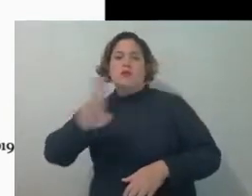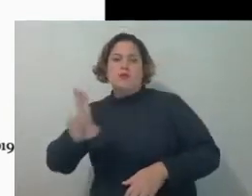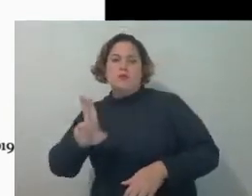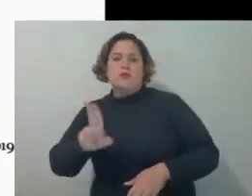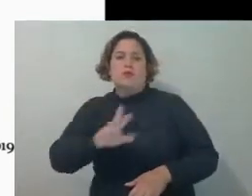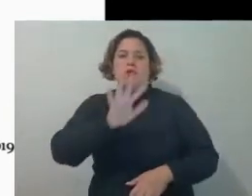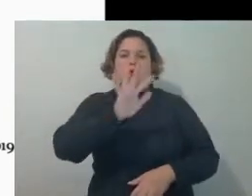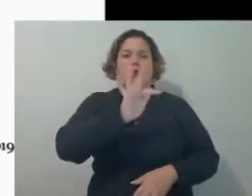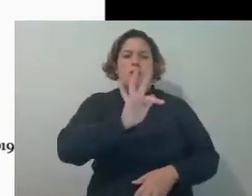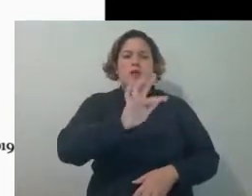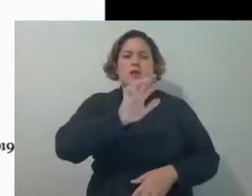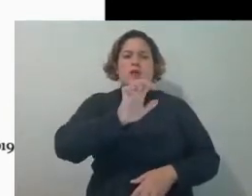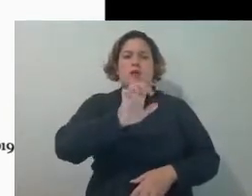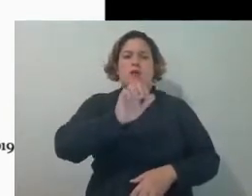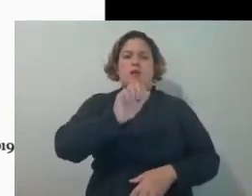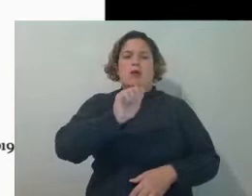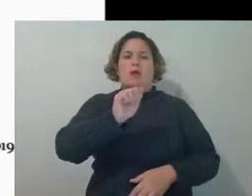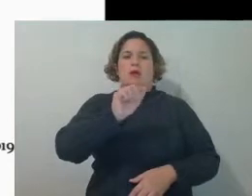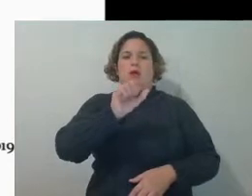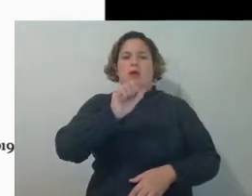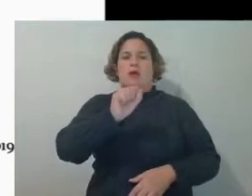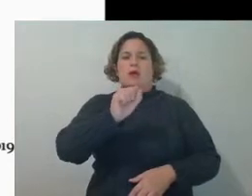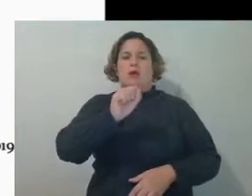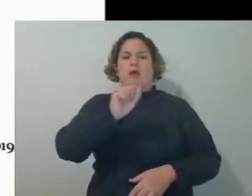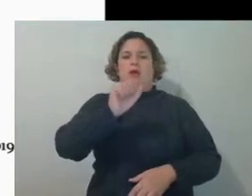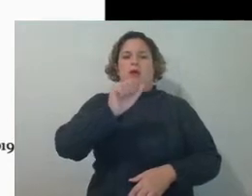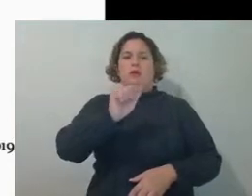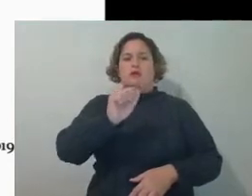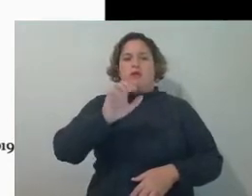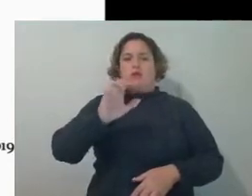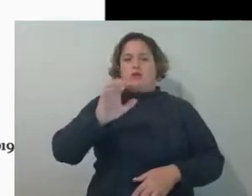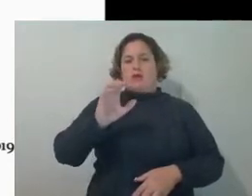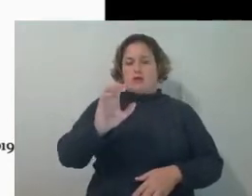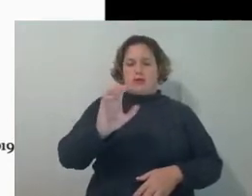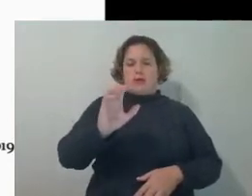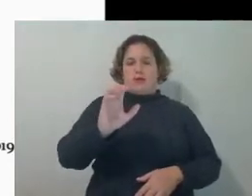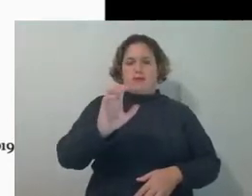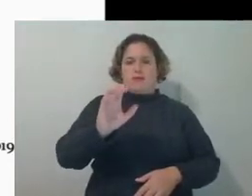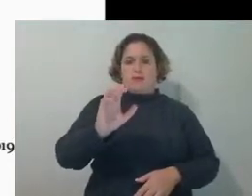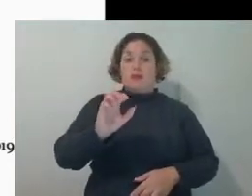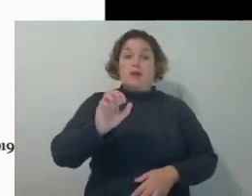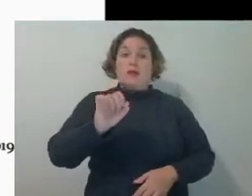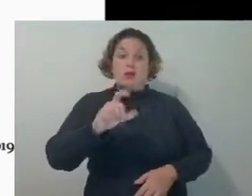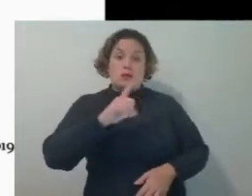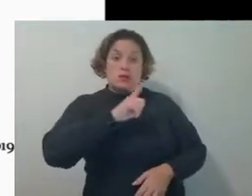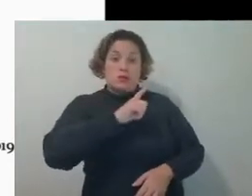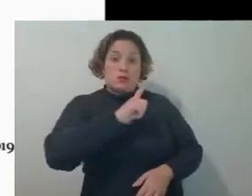Evidence-Based Assessment of Suffering in Animal Cruelty.